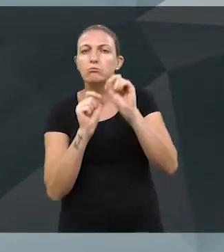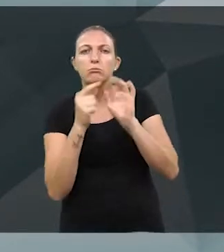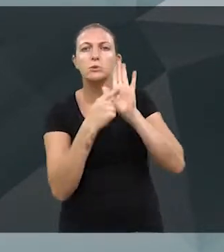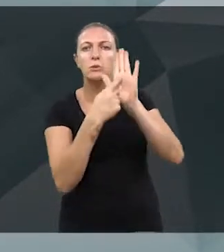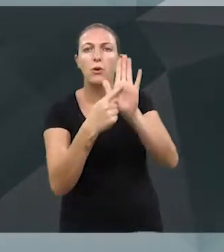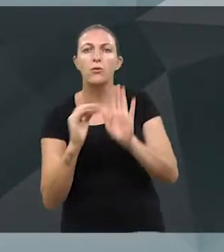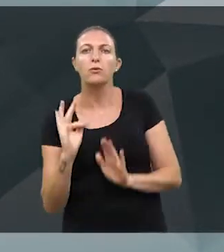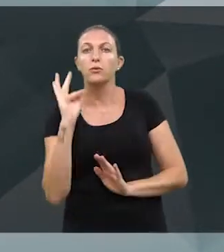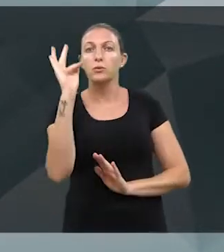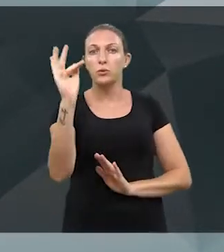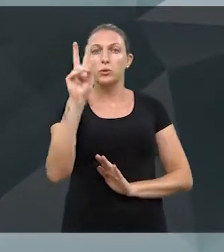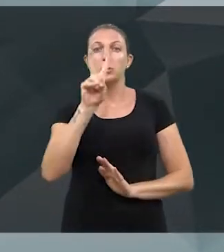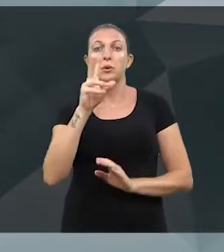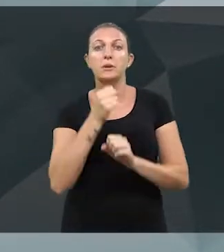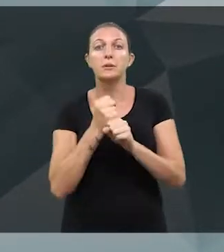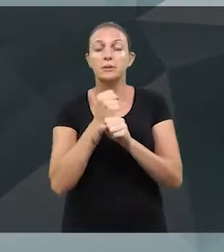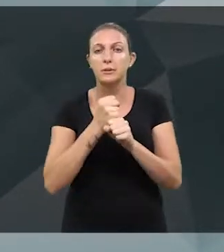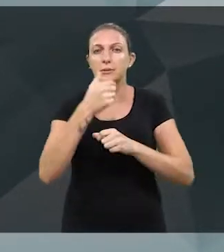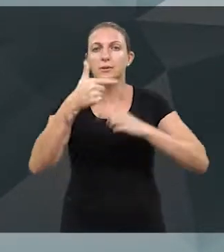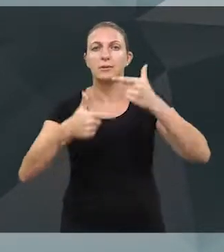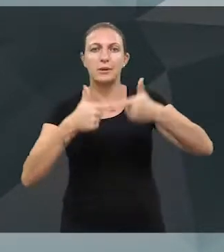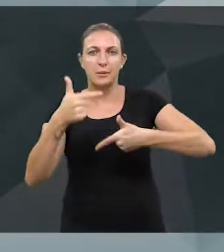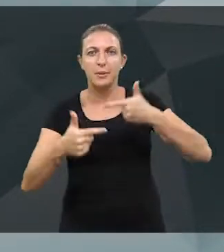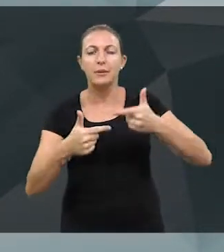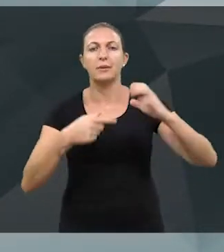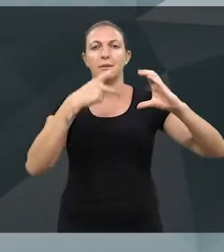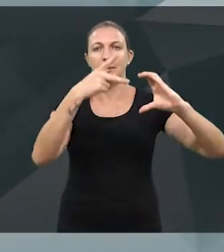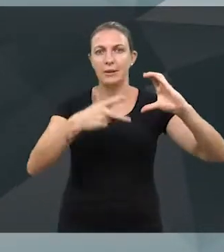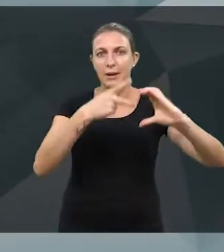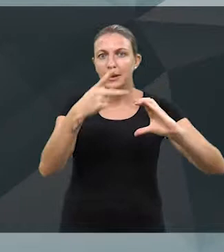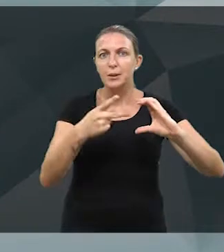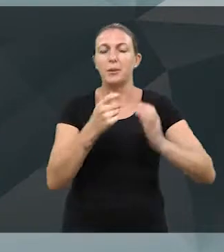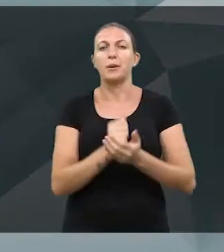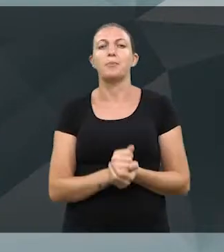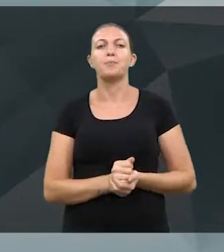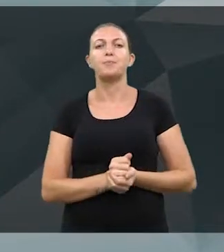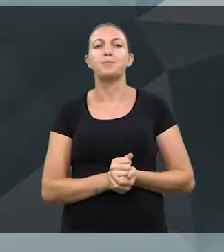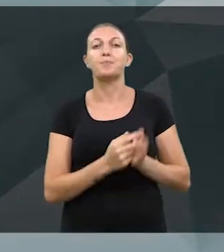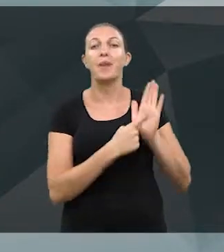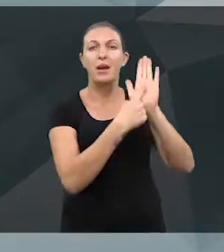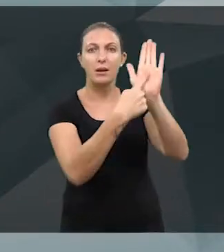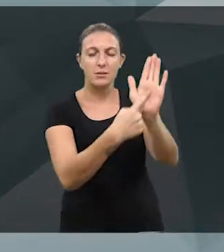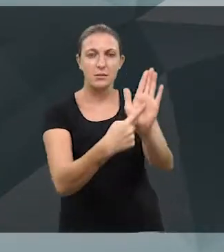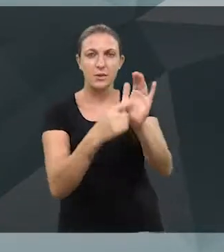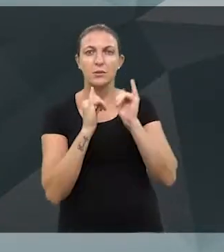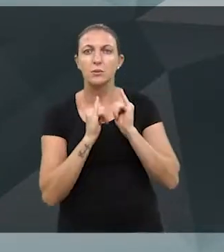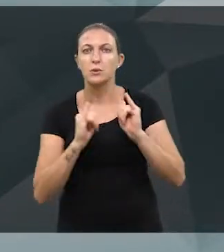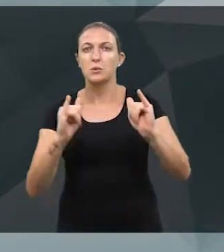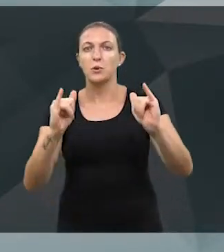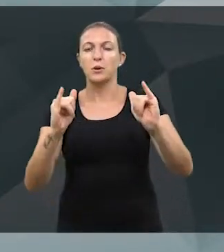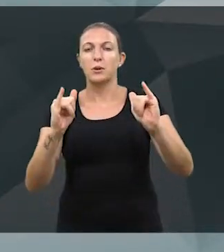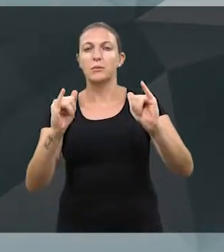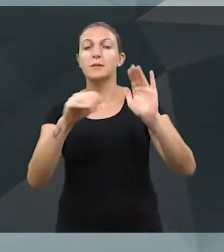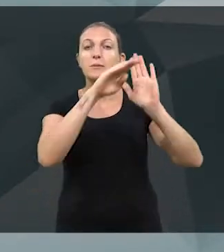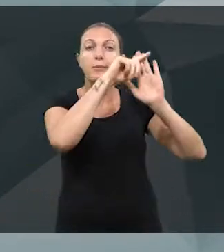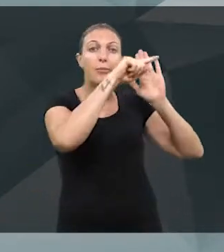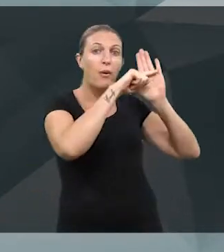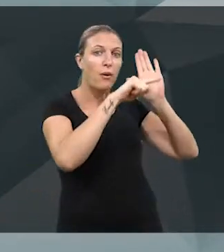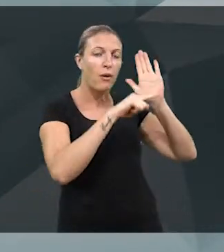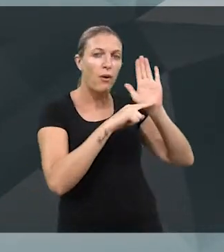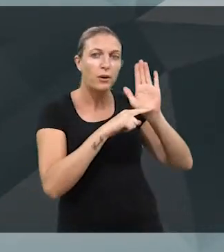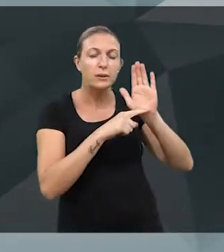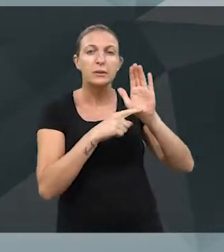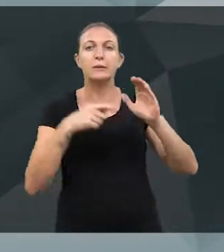para mais dois anos à frente da câmara de vereadores a exibição dos programas acontece por ordem de